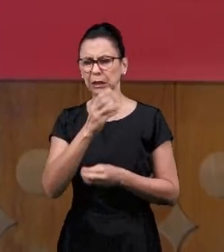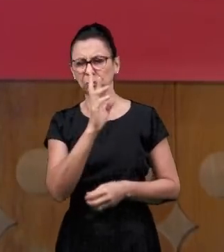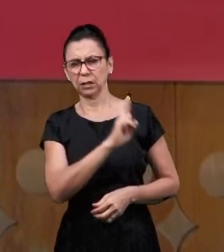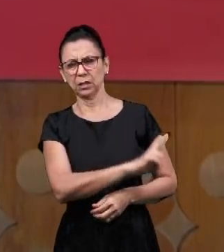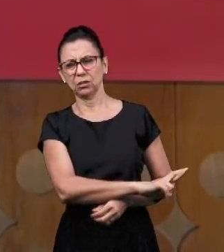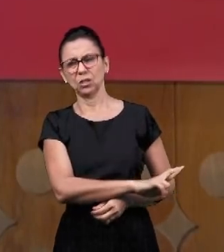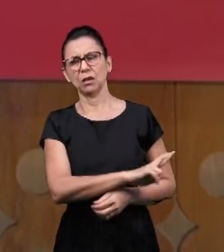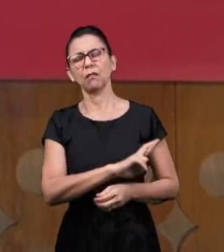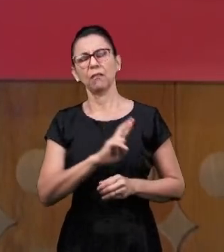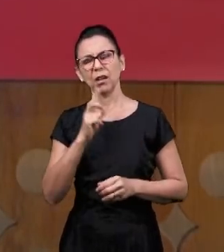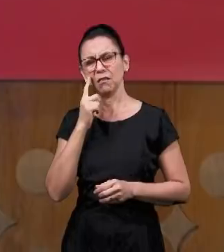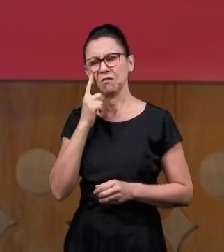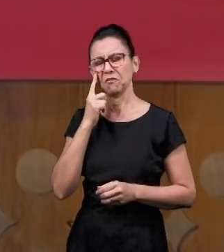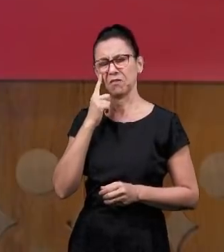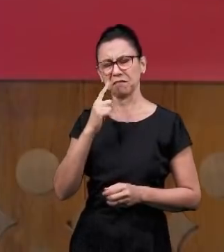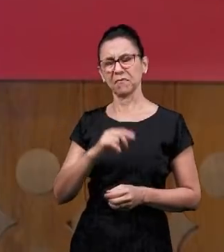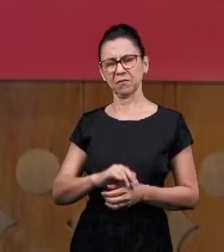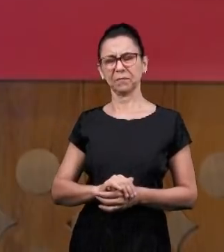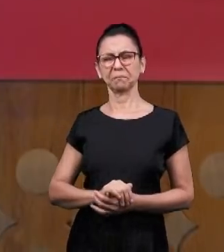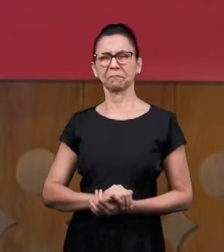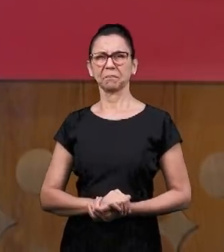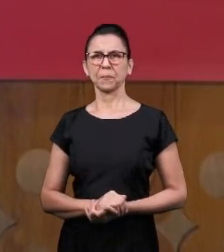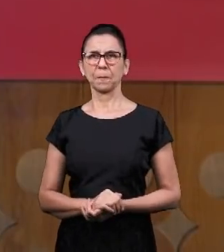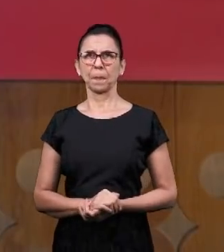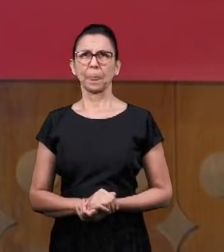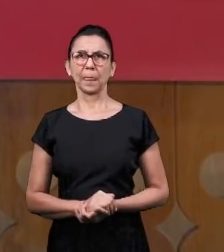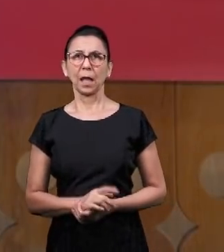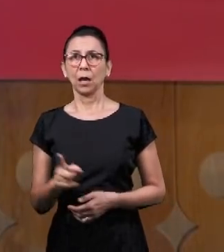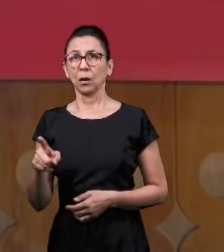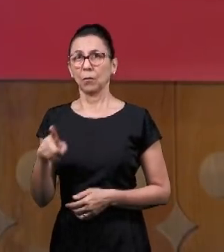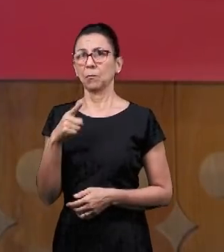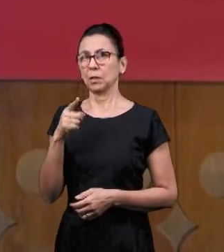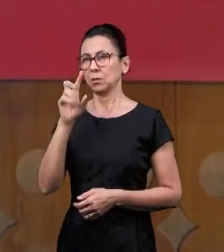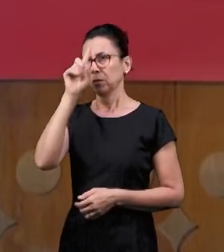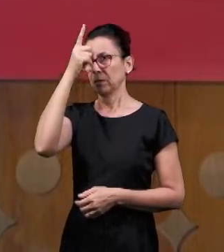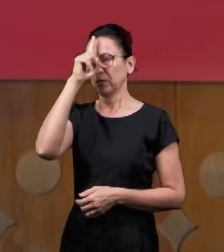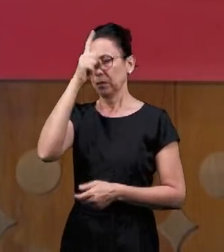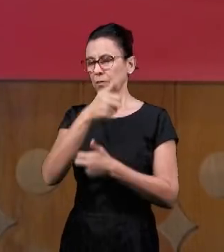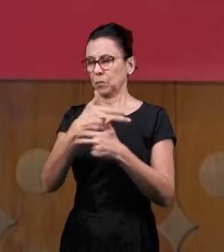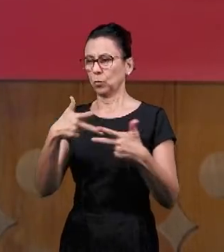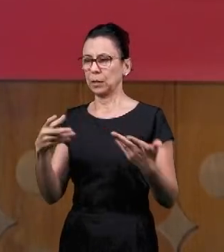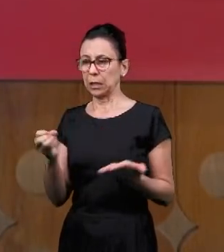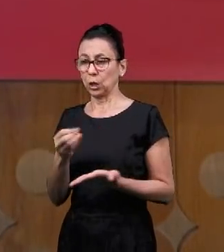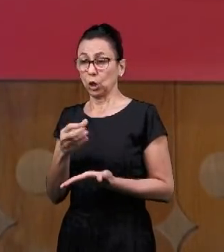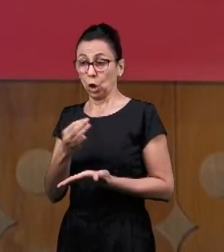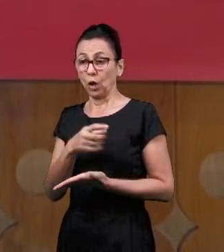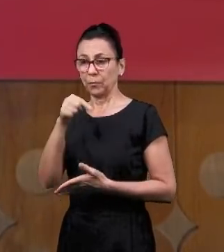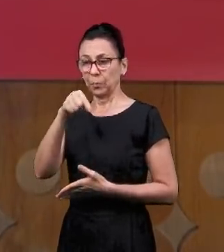a experiência que eu tive lá está válida. Agora, eu vou fazer uma coisa nova aqui, porque eu também tenho uns amigos aqui que são judeus aqui,